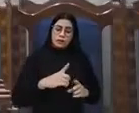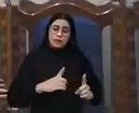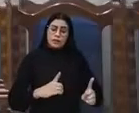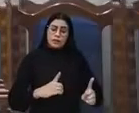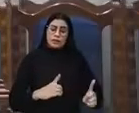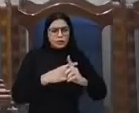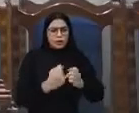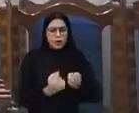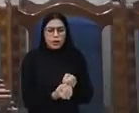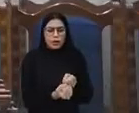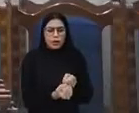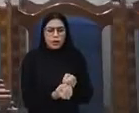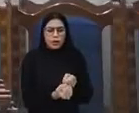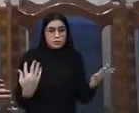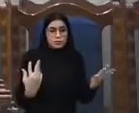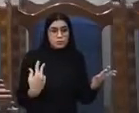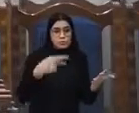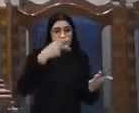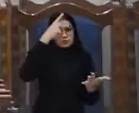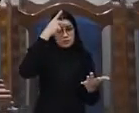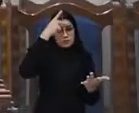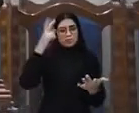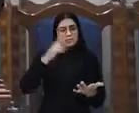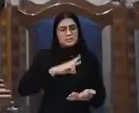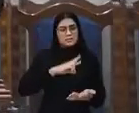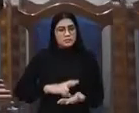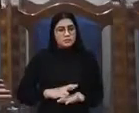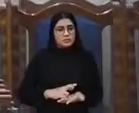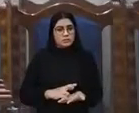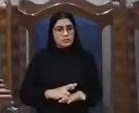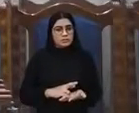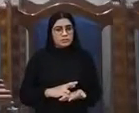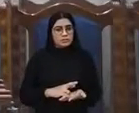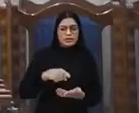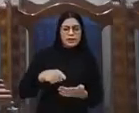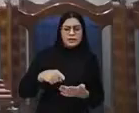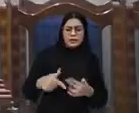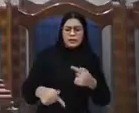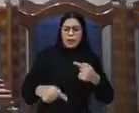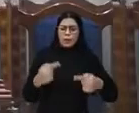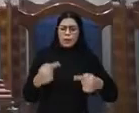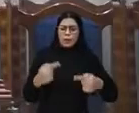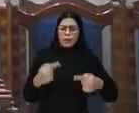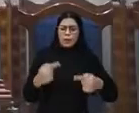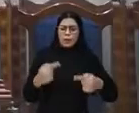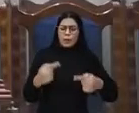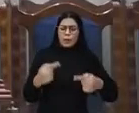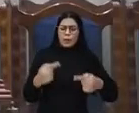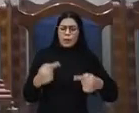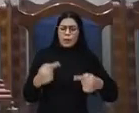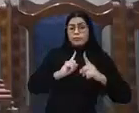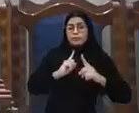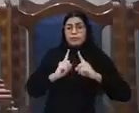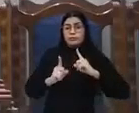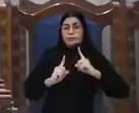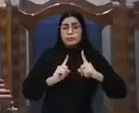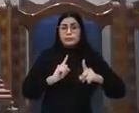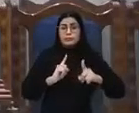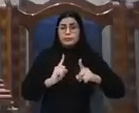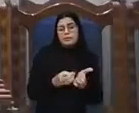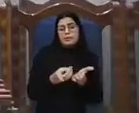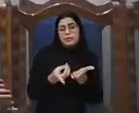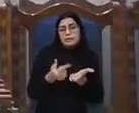todos os dias ali eles iam para disputar a palavra do Senhor. E Paulo,